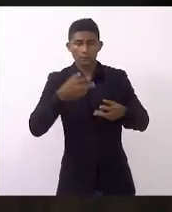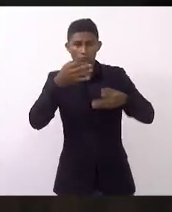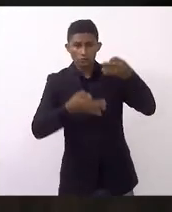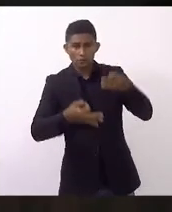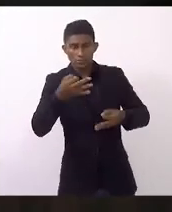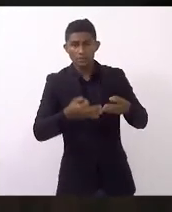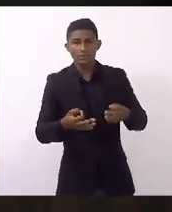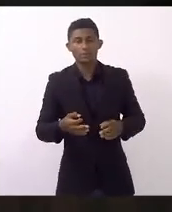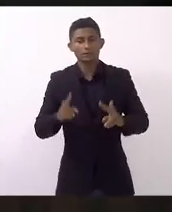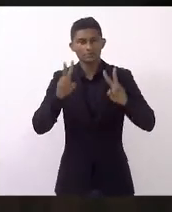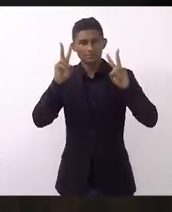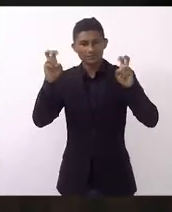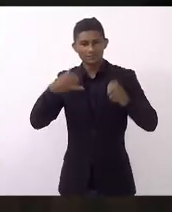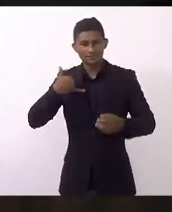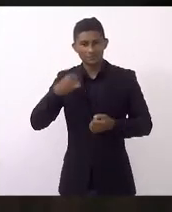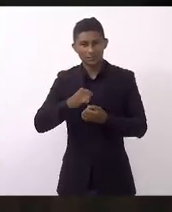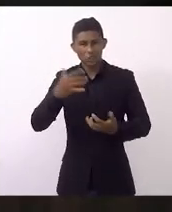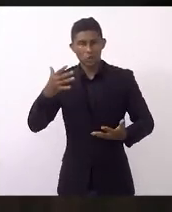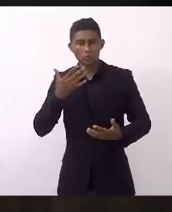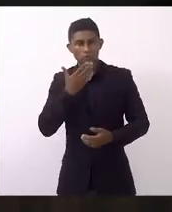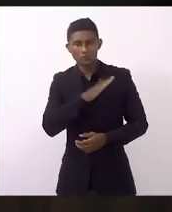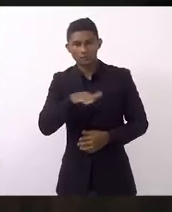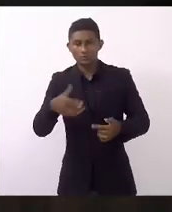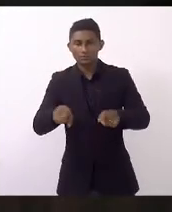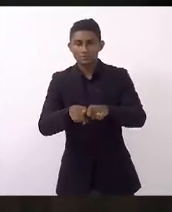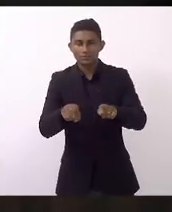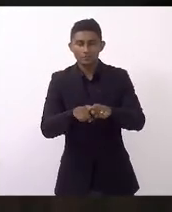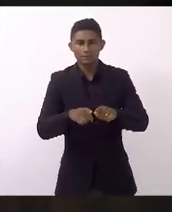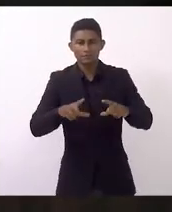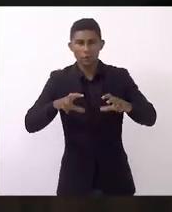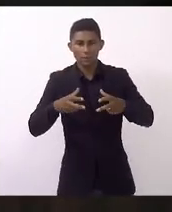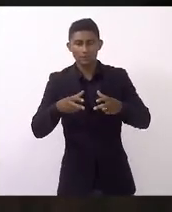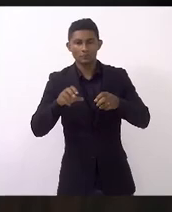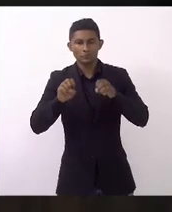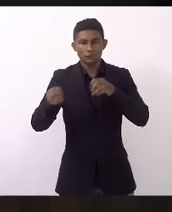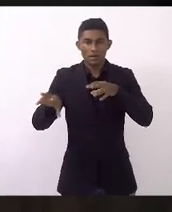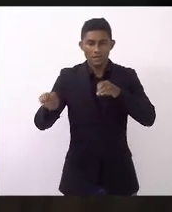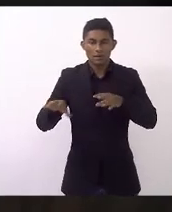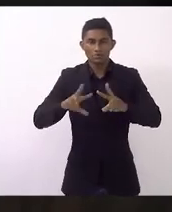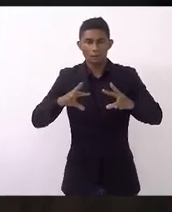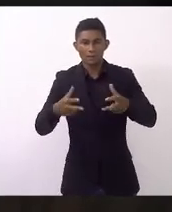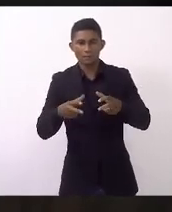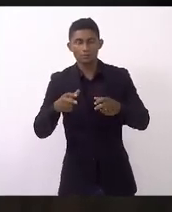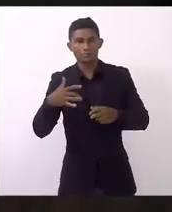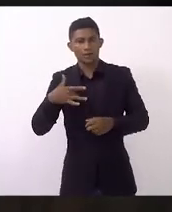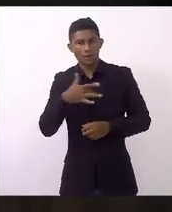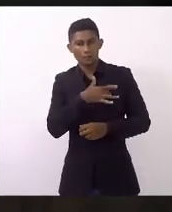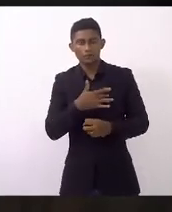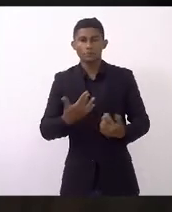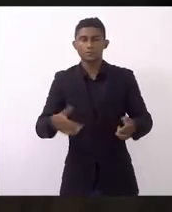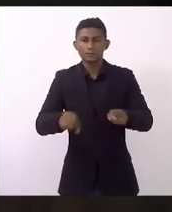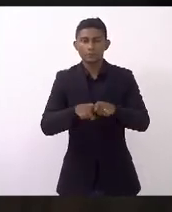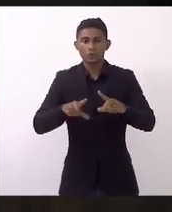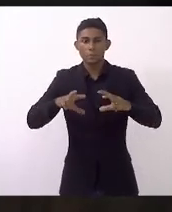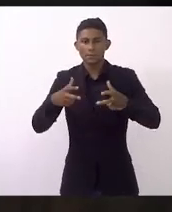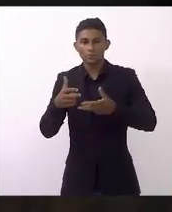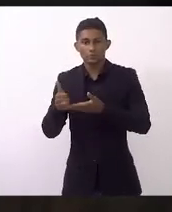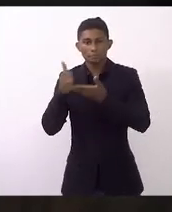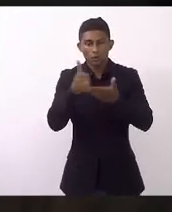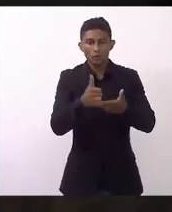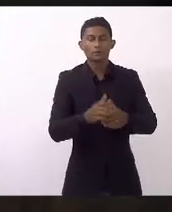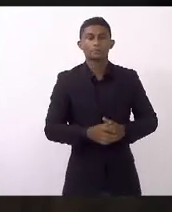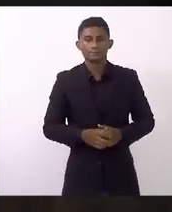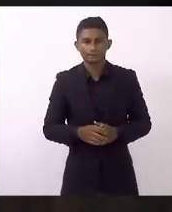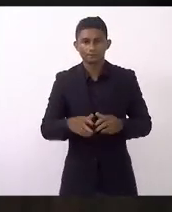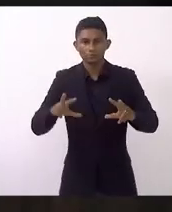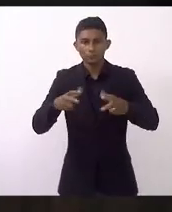do Idoso e do Adolescente, de Trabalho e Legislação Social, Seguridade Social, de Educação, Saúde, Transporte, Esporte, Lazer e Orçamento. Permitir parecer pela Comissão